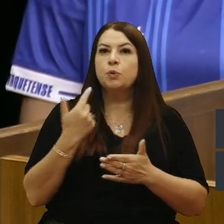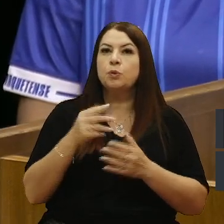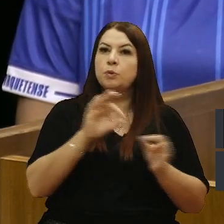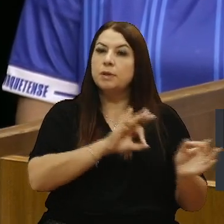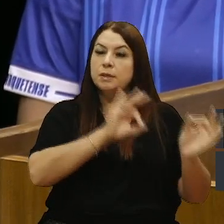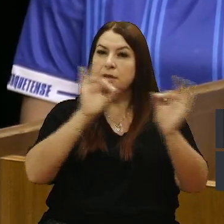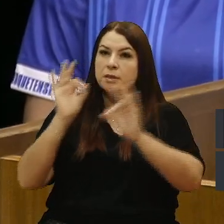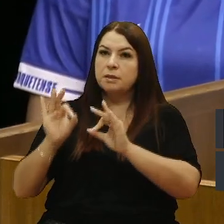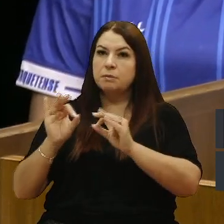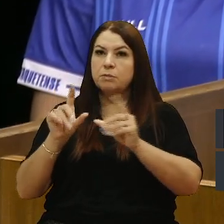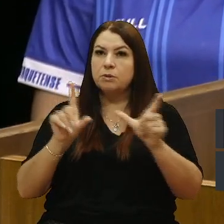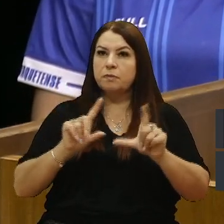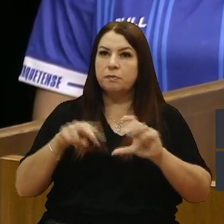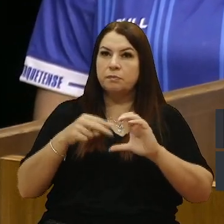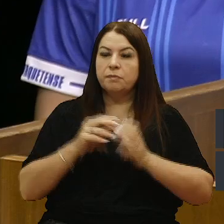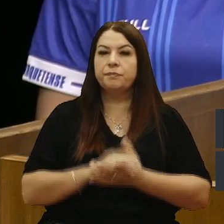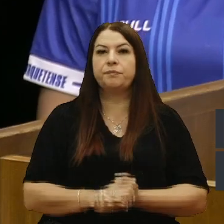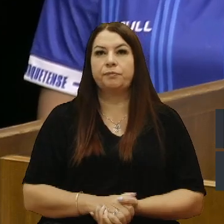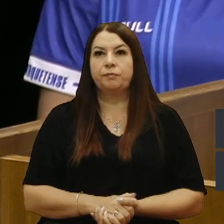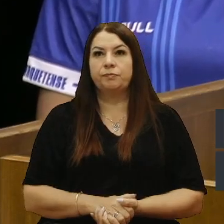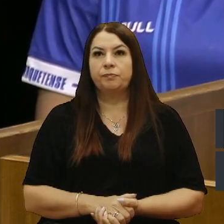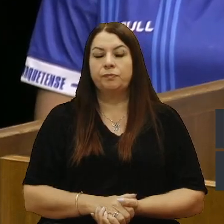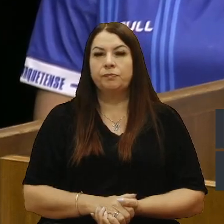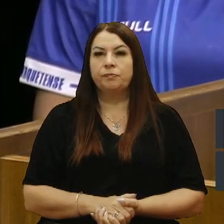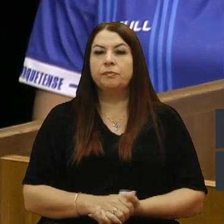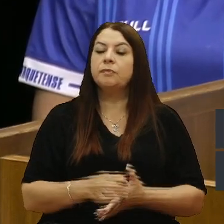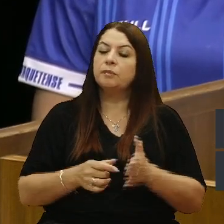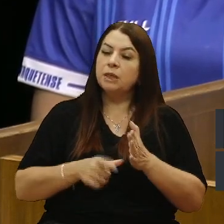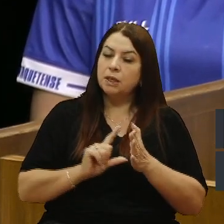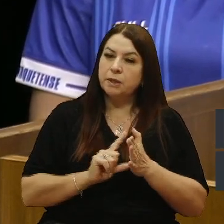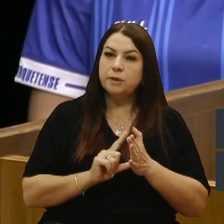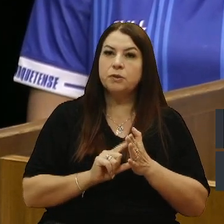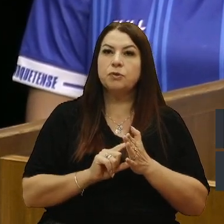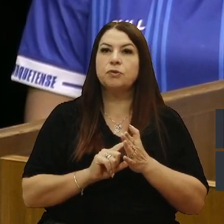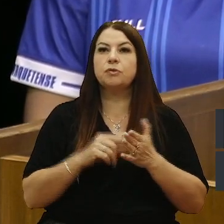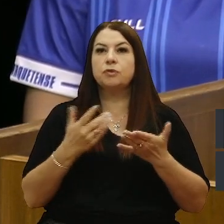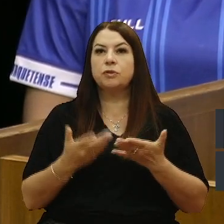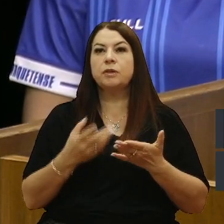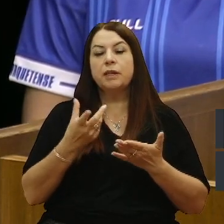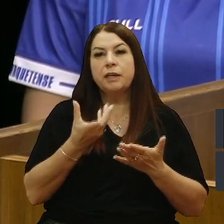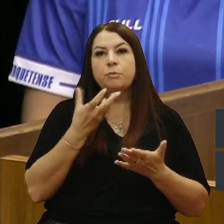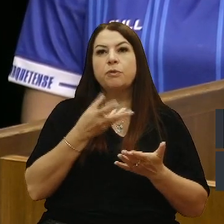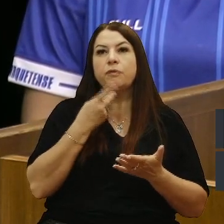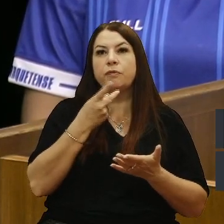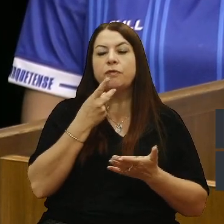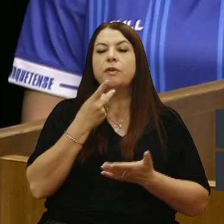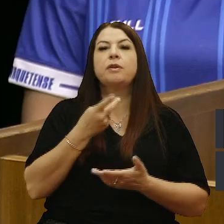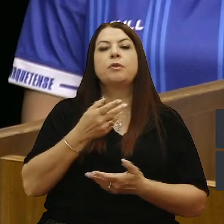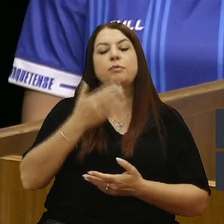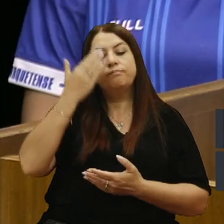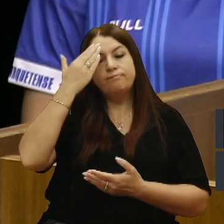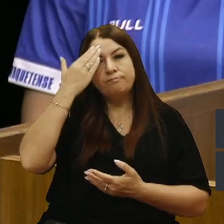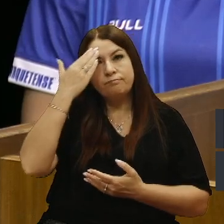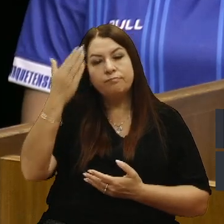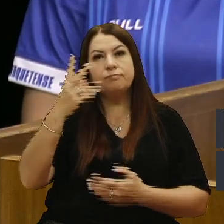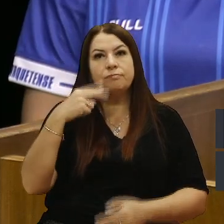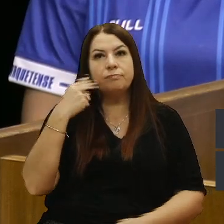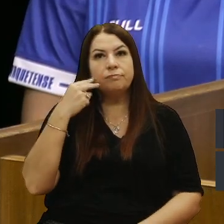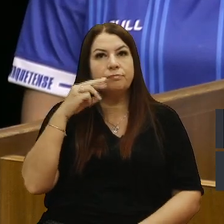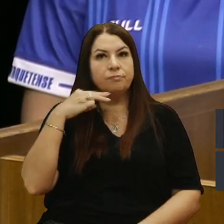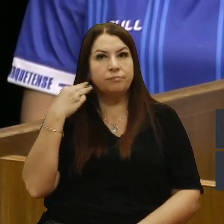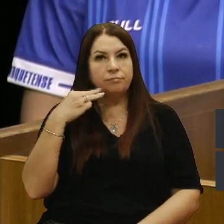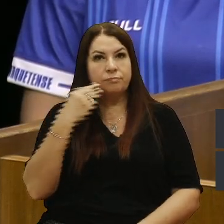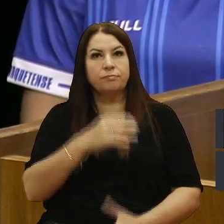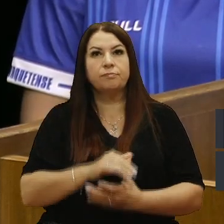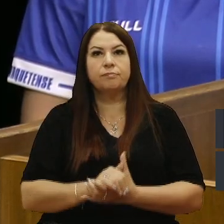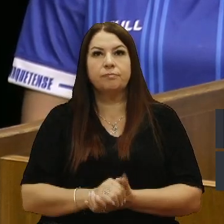assistem pela TV Câmara. Antes de tudo, queremos registrar o nosso sincero agradecimento à vereadora Marisol